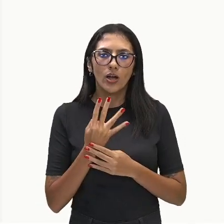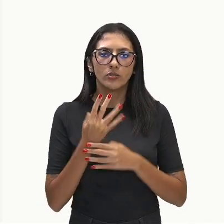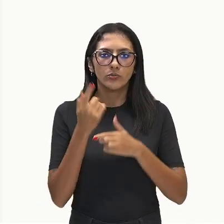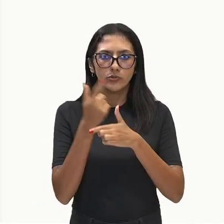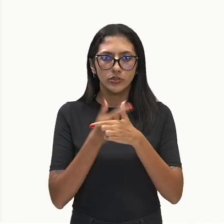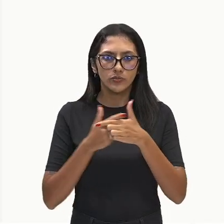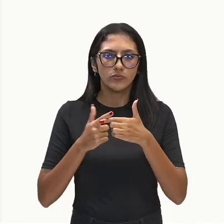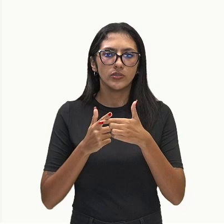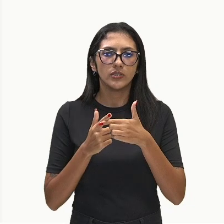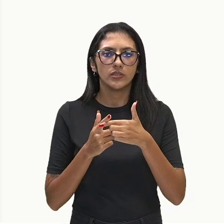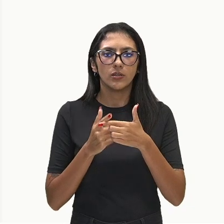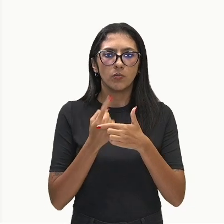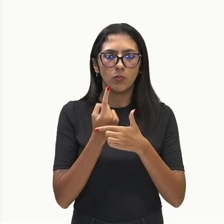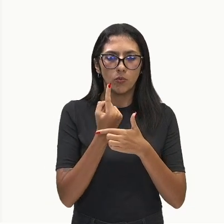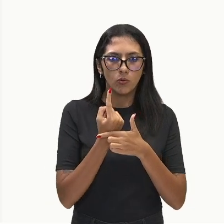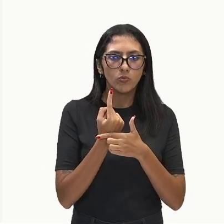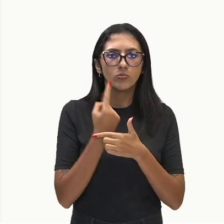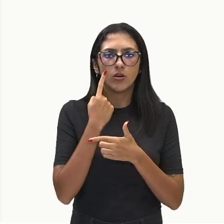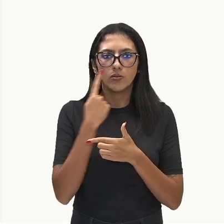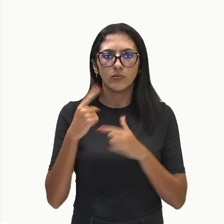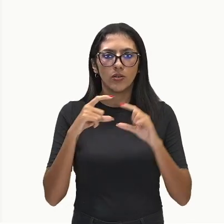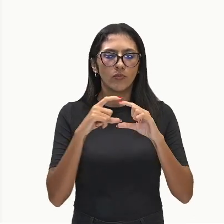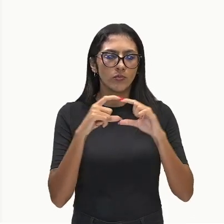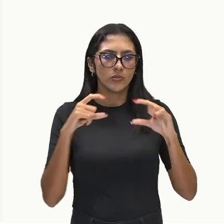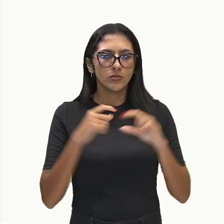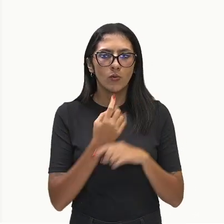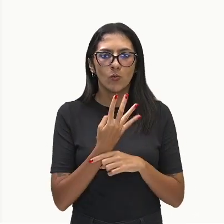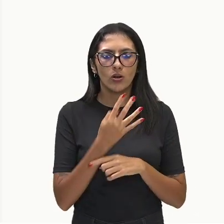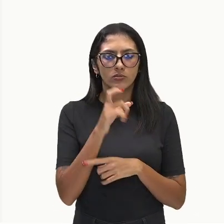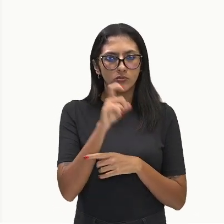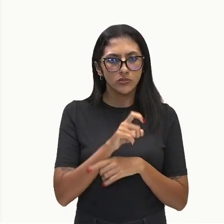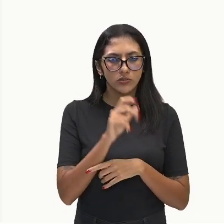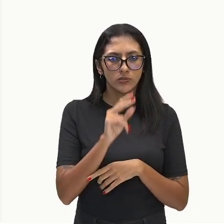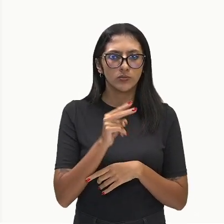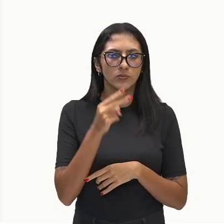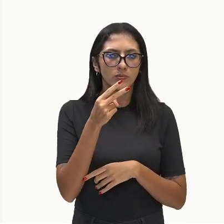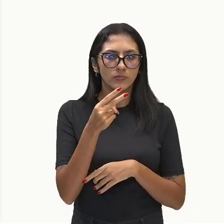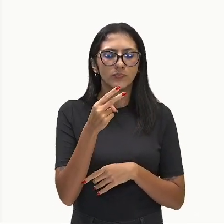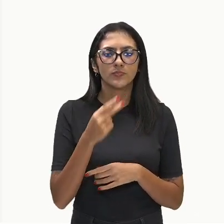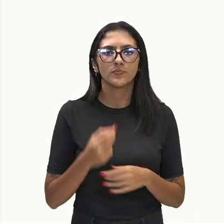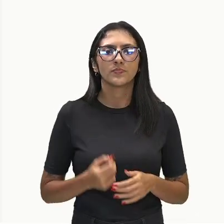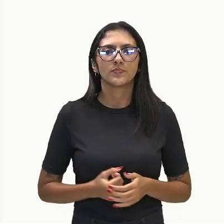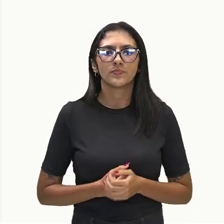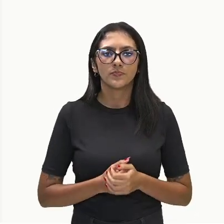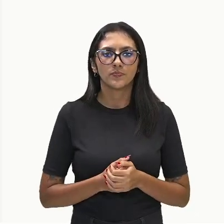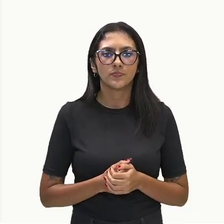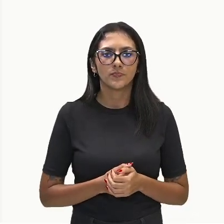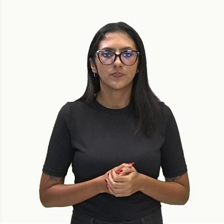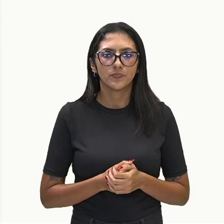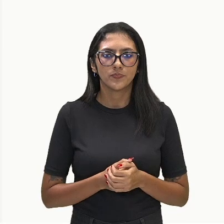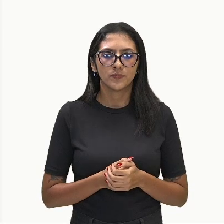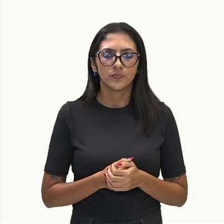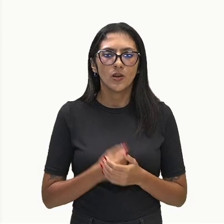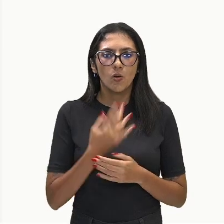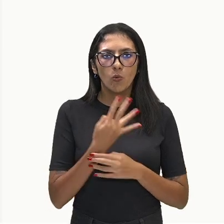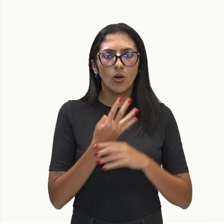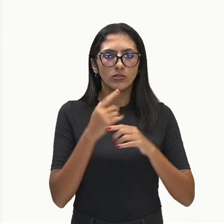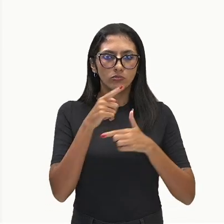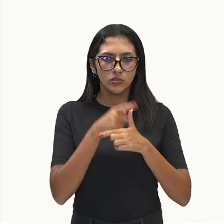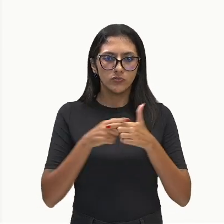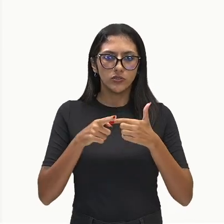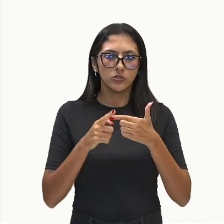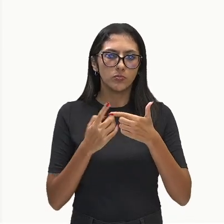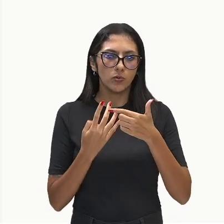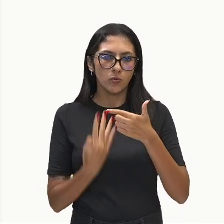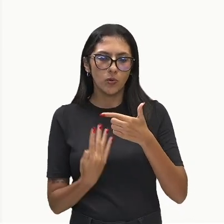4. 4 vezes x ao quadrado, 4x ao quadrado. 4 dividido por 4, 1. 1 vezes x